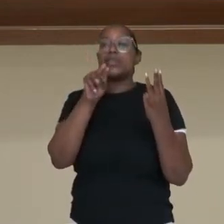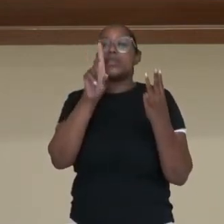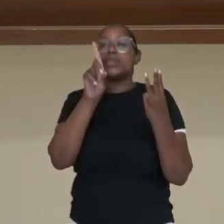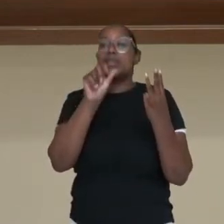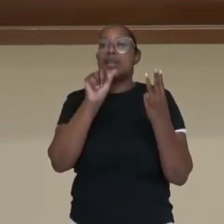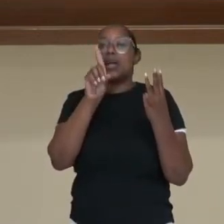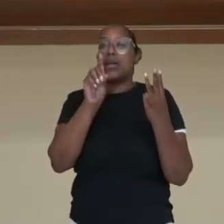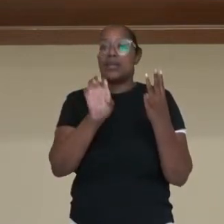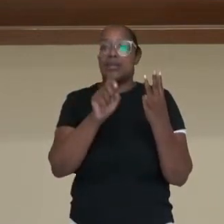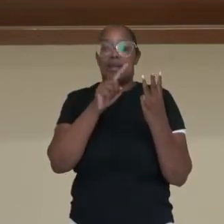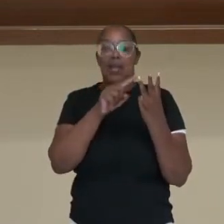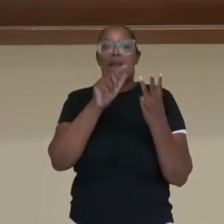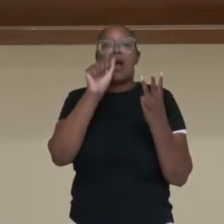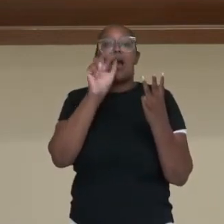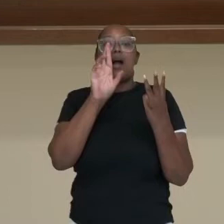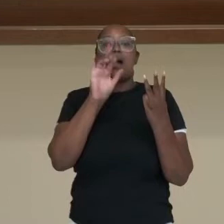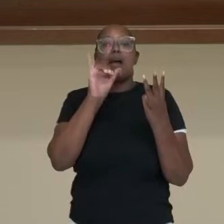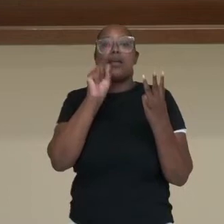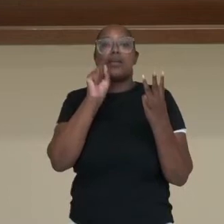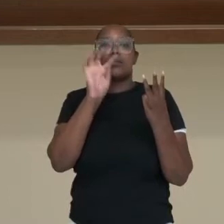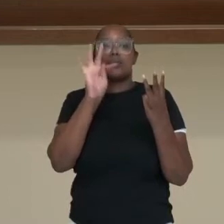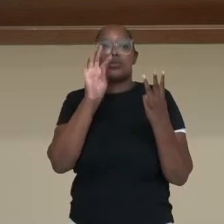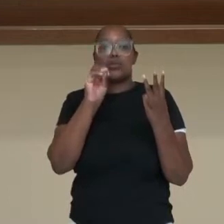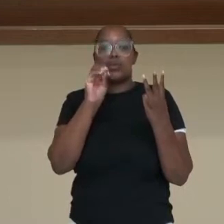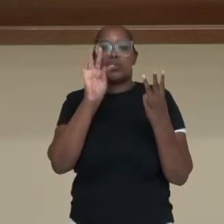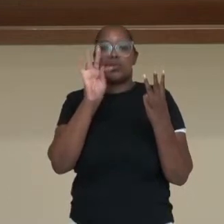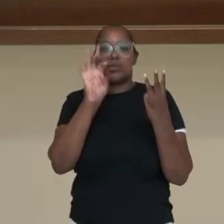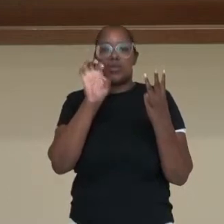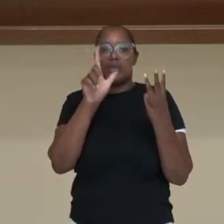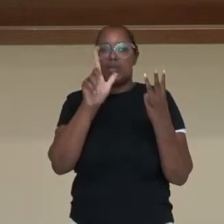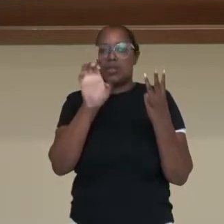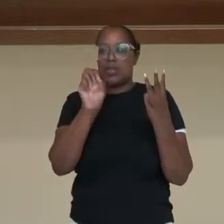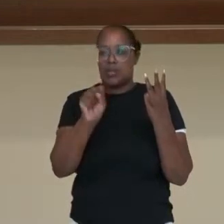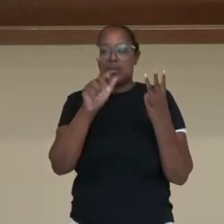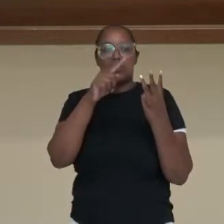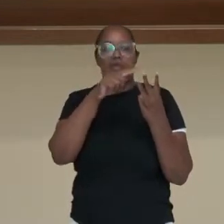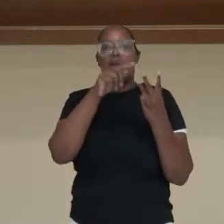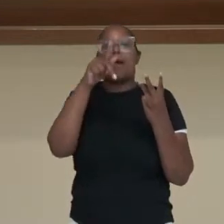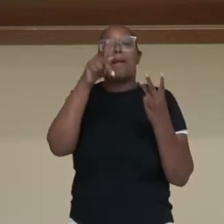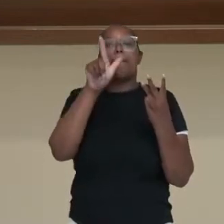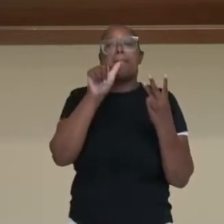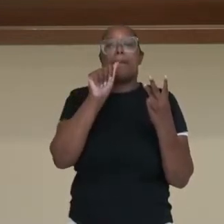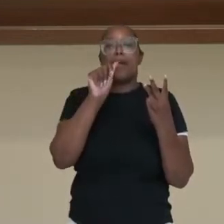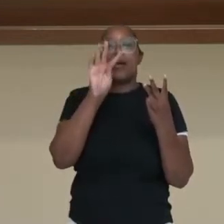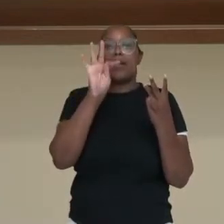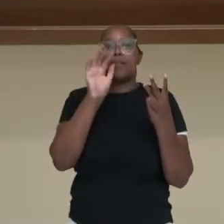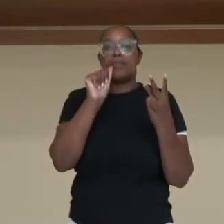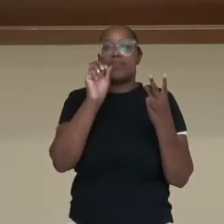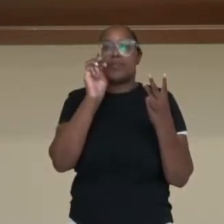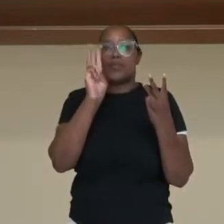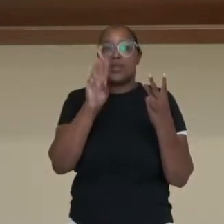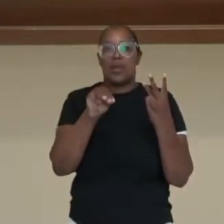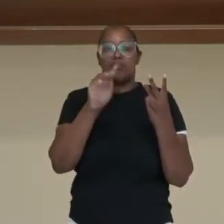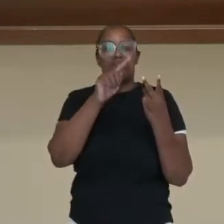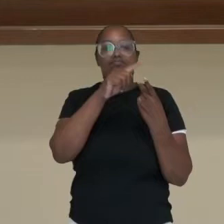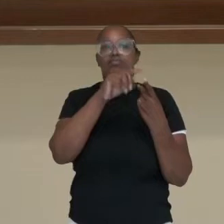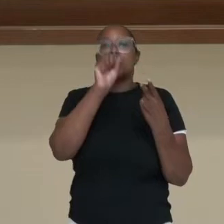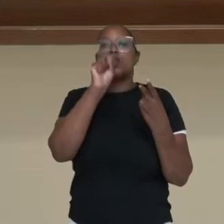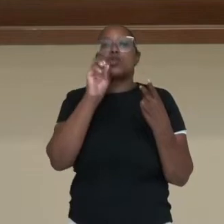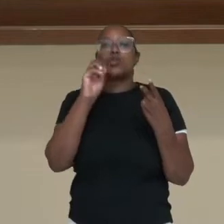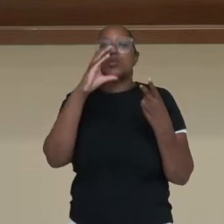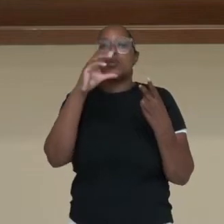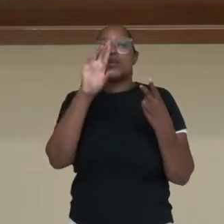de Platão. Então estão os três paizão da filosofia aí. Por conta do local de seu nascimento, o autor é chamado de